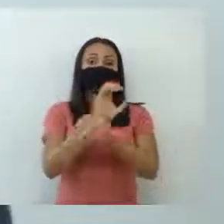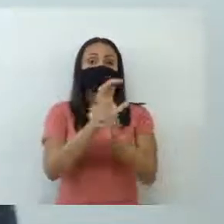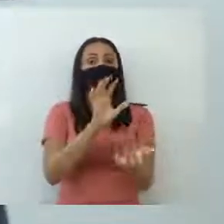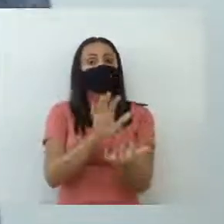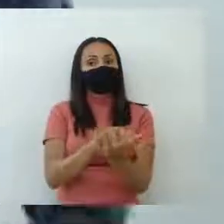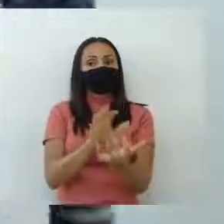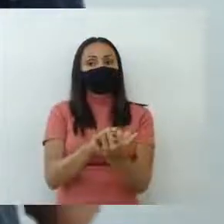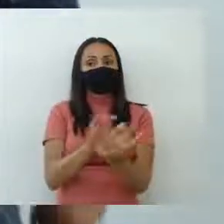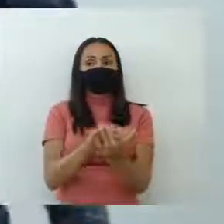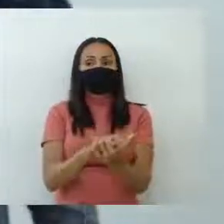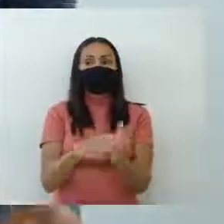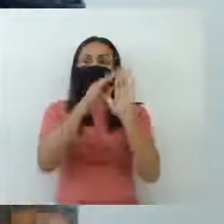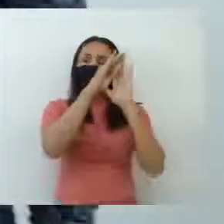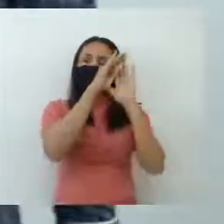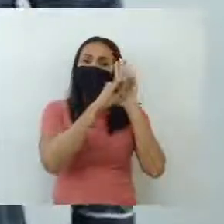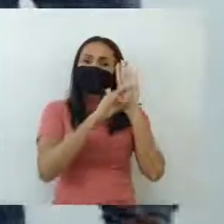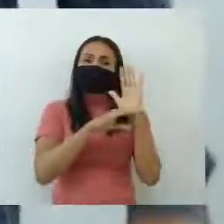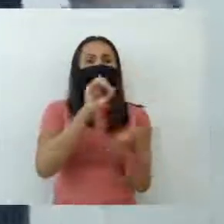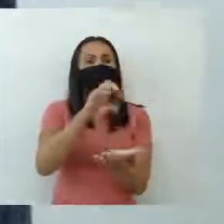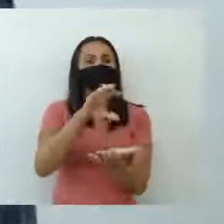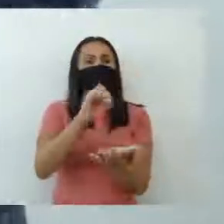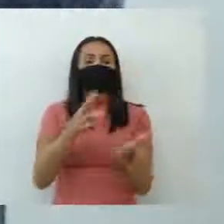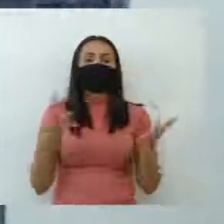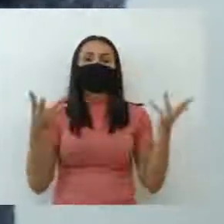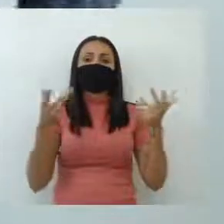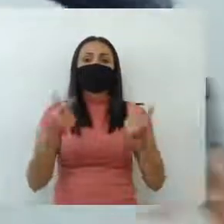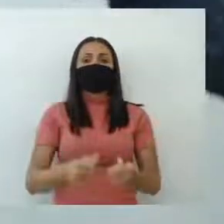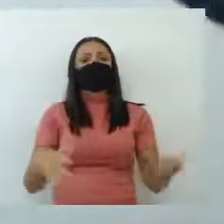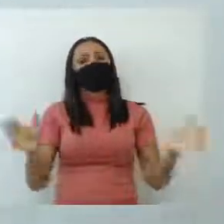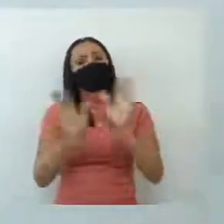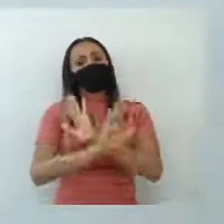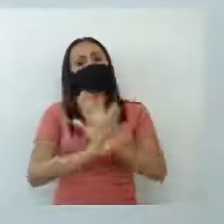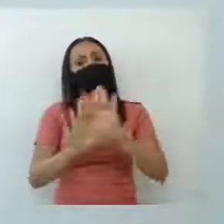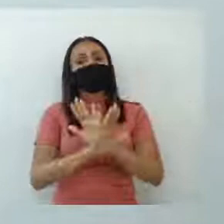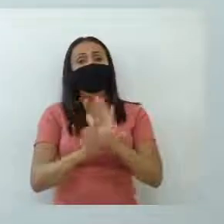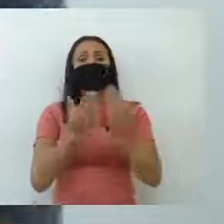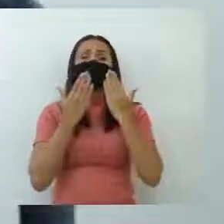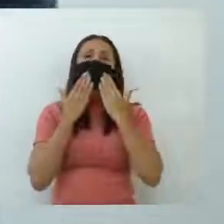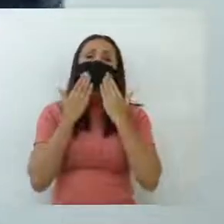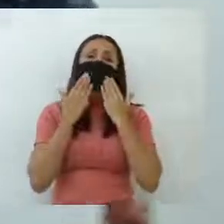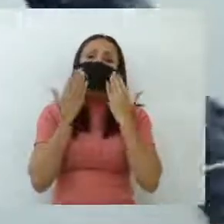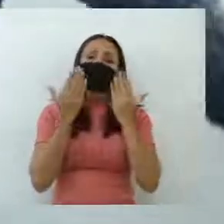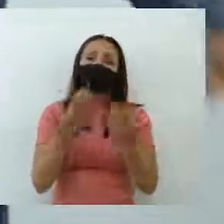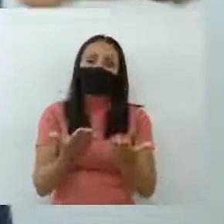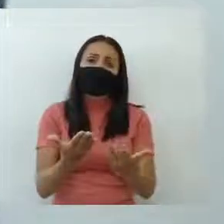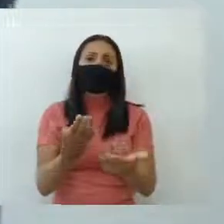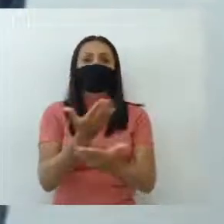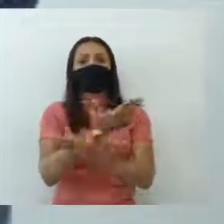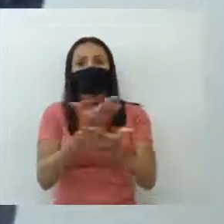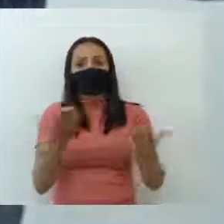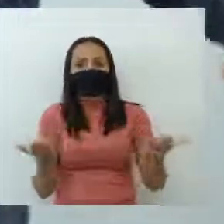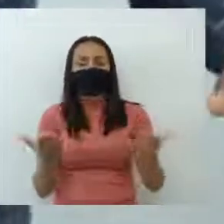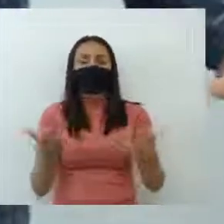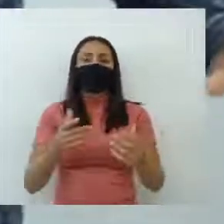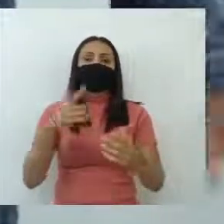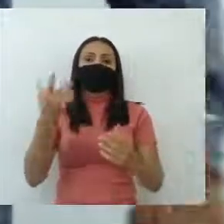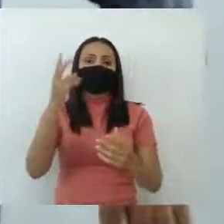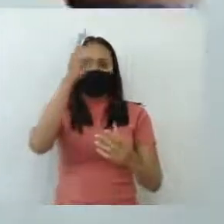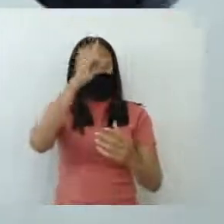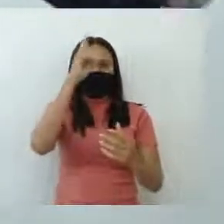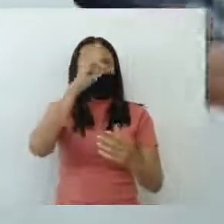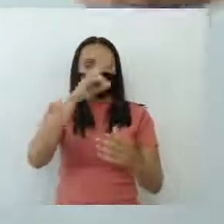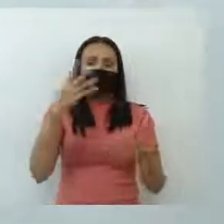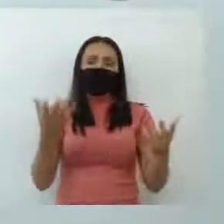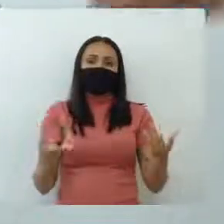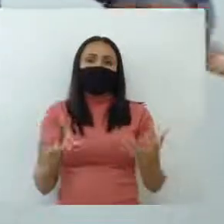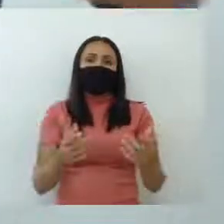nesse programa maravilhoso que é o Educa PR. Então aqui eu me despeço e peço para que vocês desembarquem da nossa nave da história. E